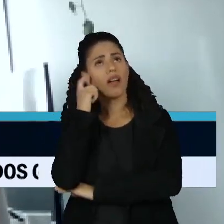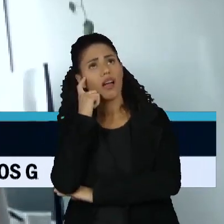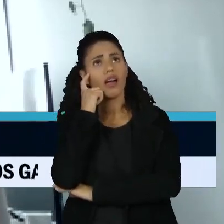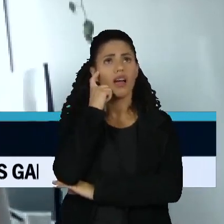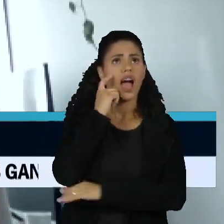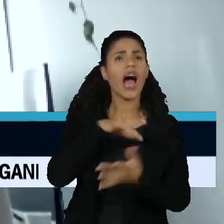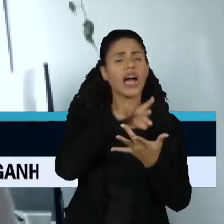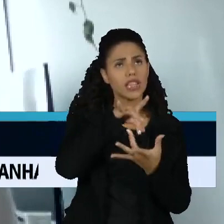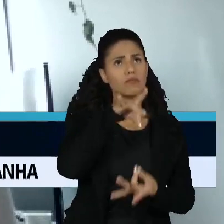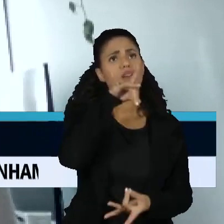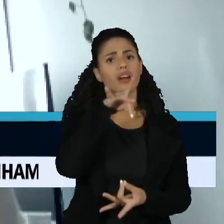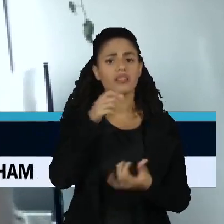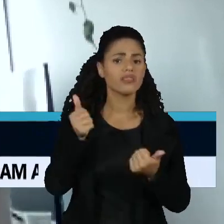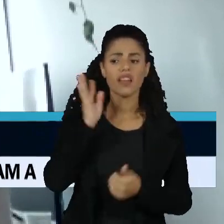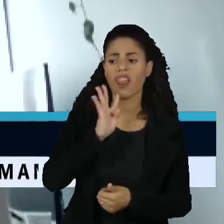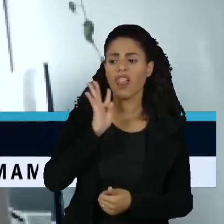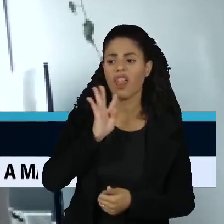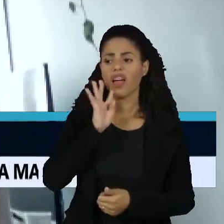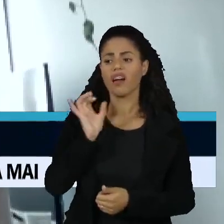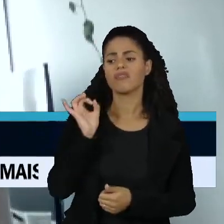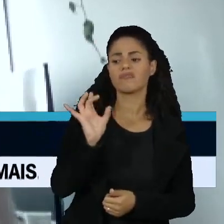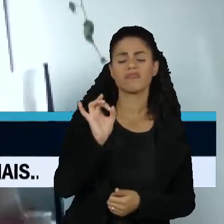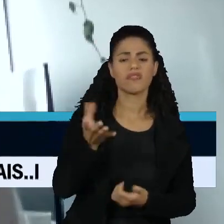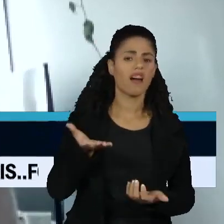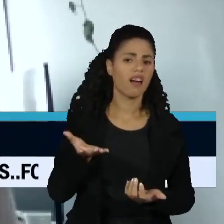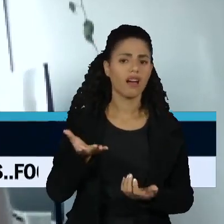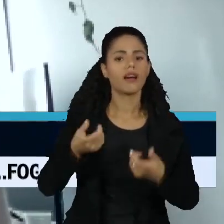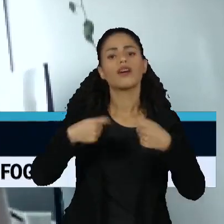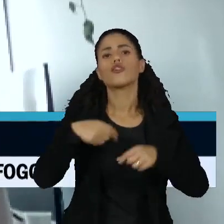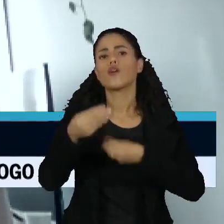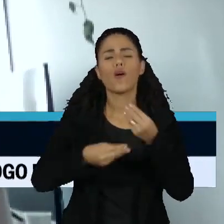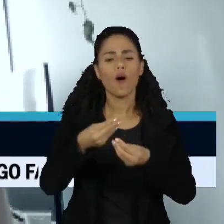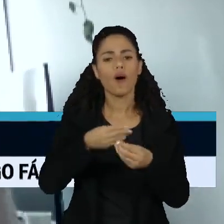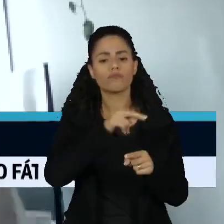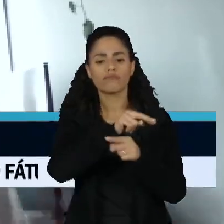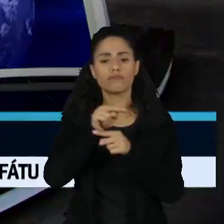que a democracia e eu não tô sentindo que tá me dando nada de volta